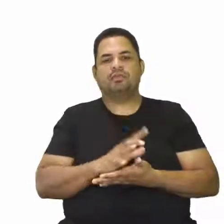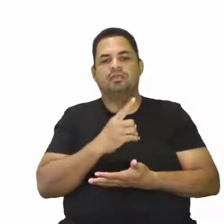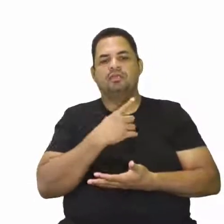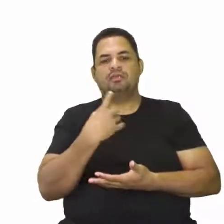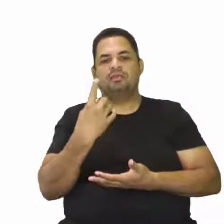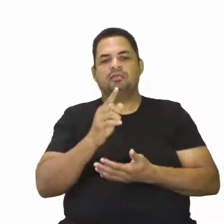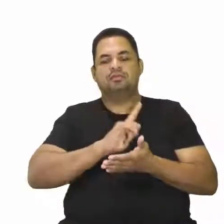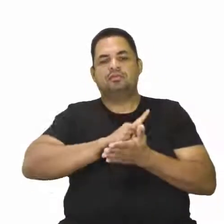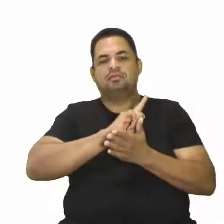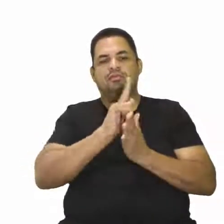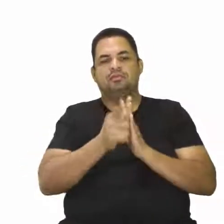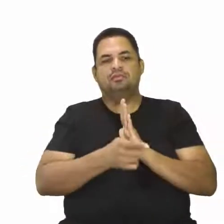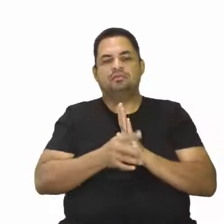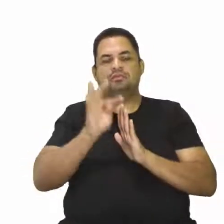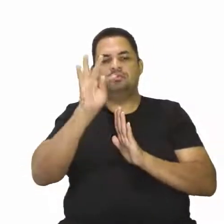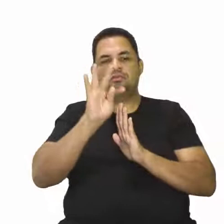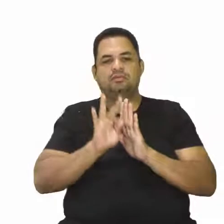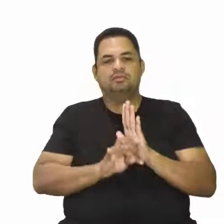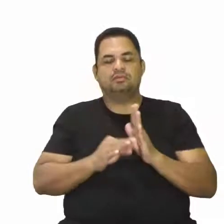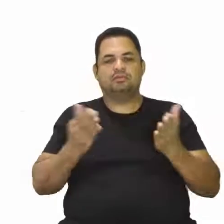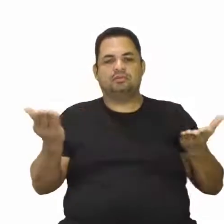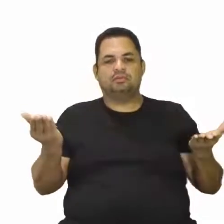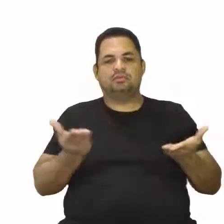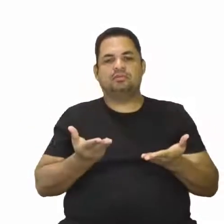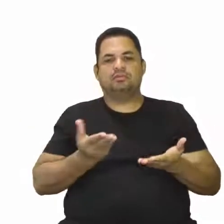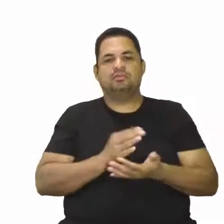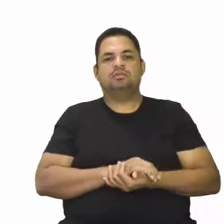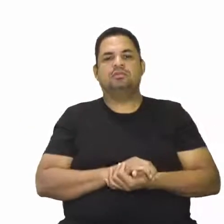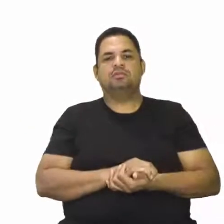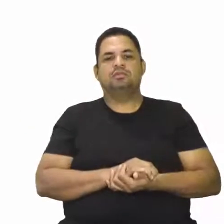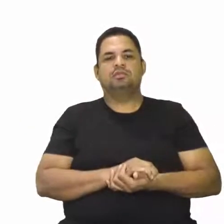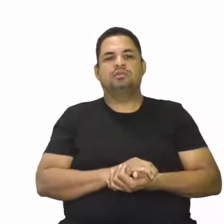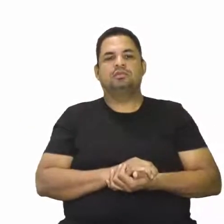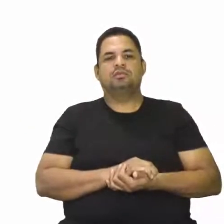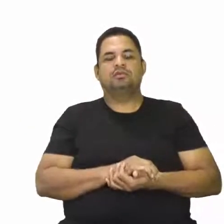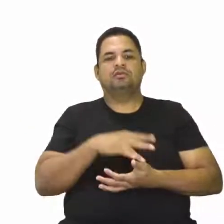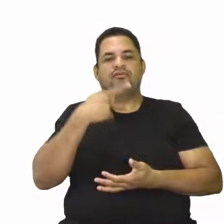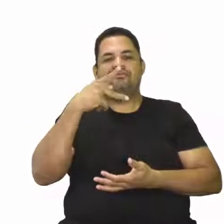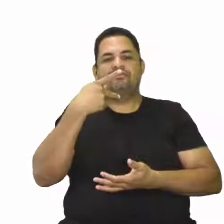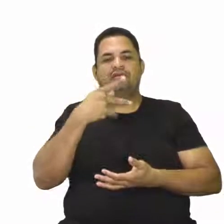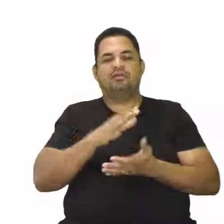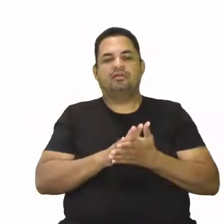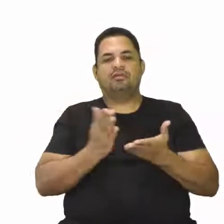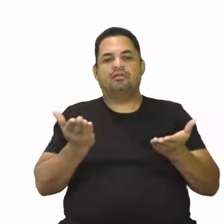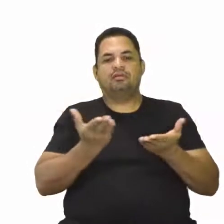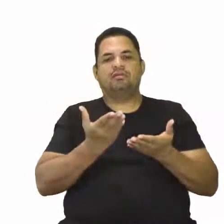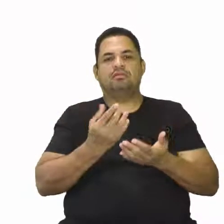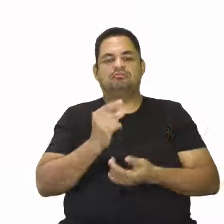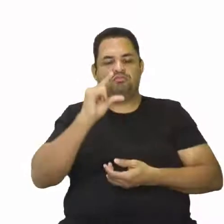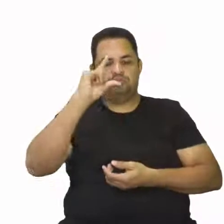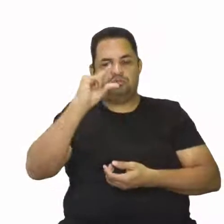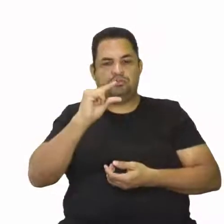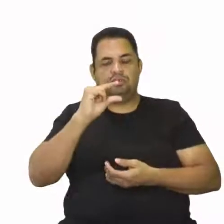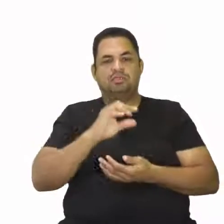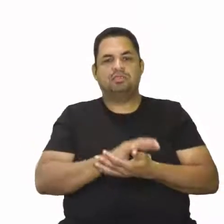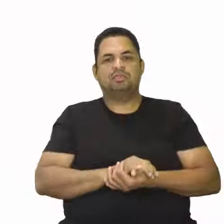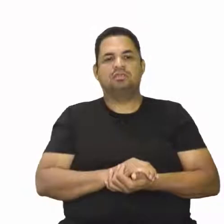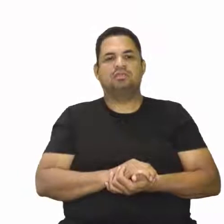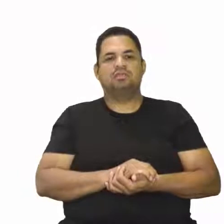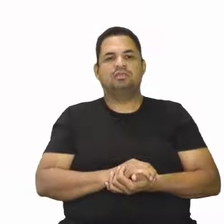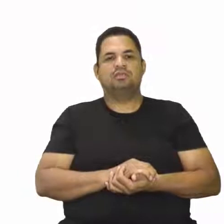nossos gêneros textuais de hoje. E vamos falar agora um pouquinho